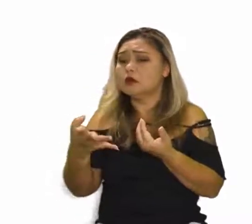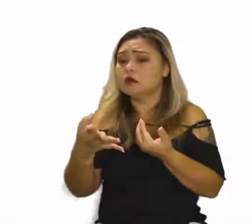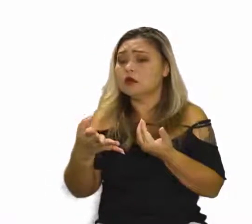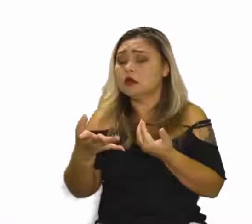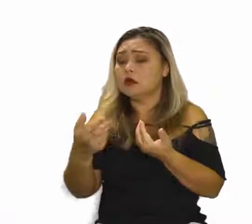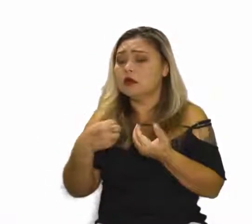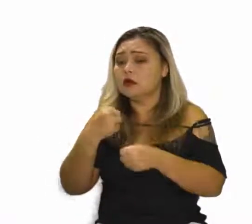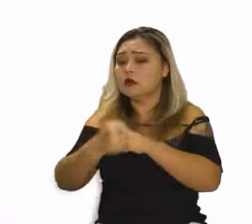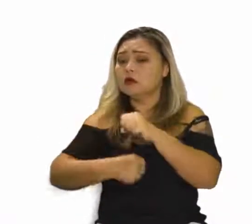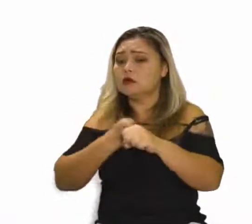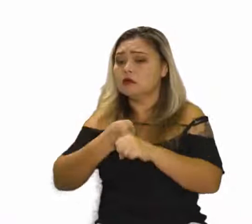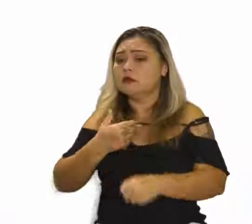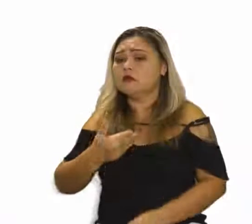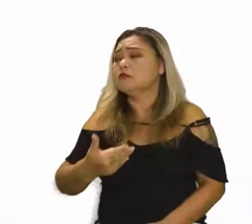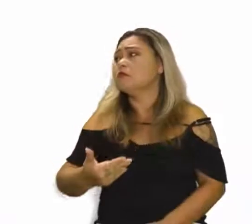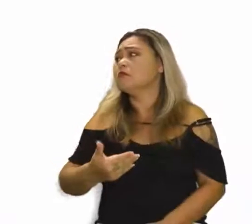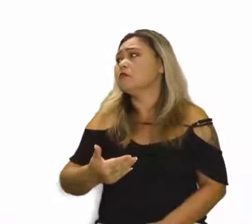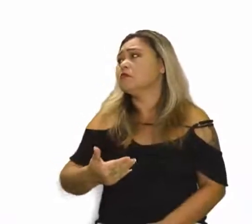ano.